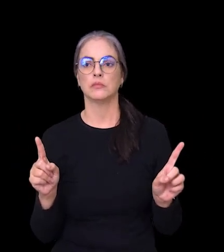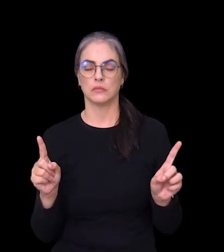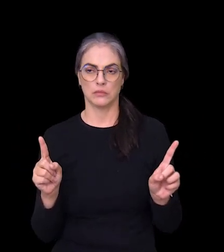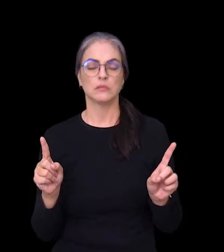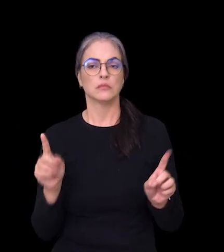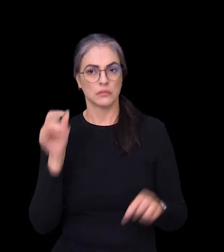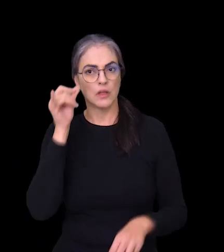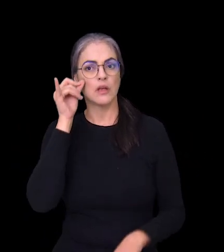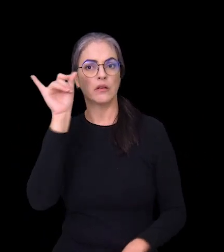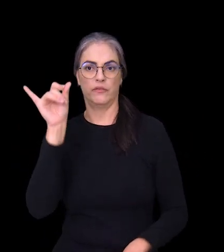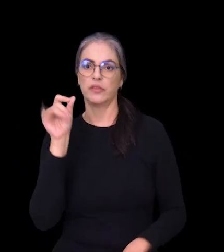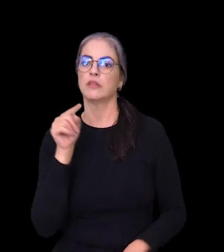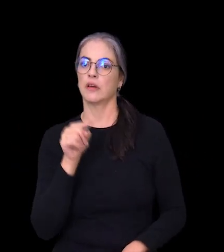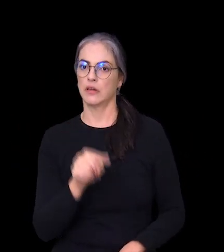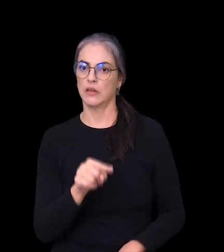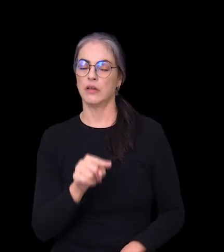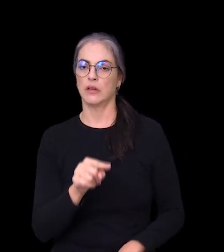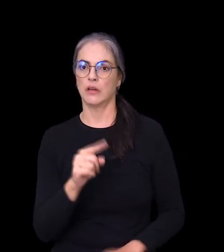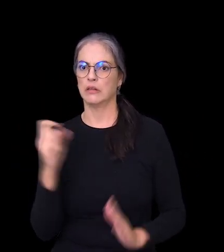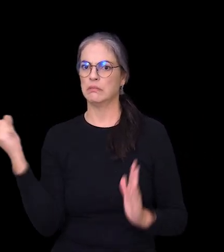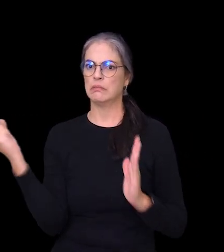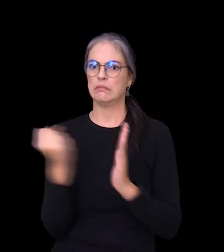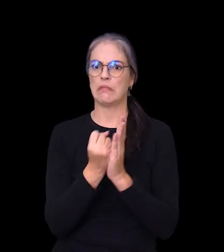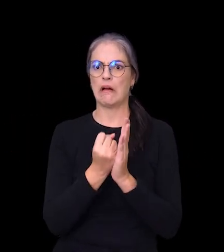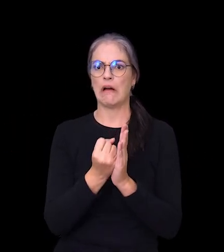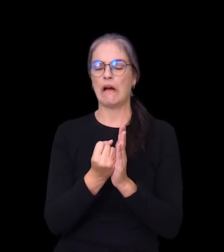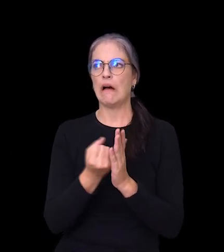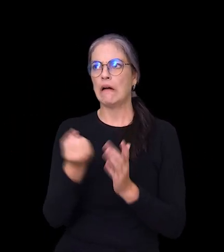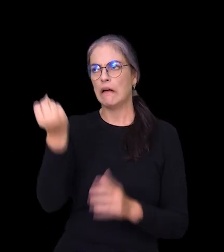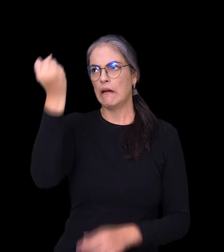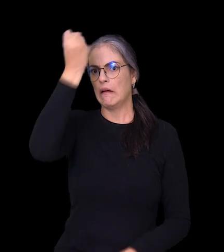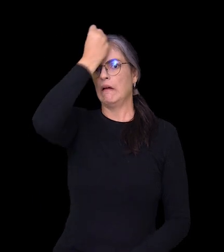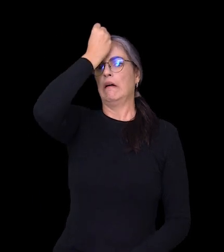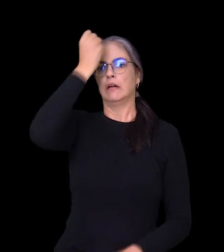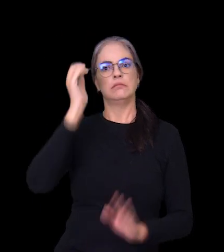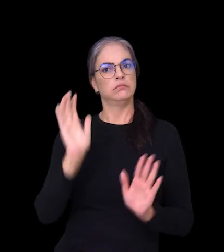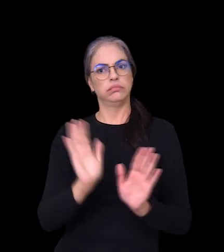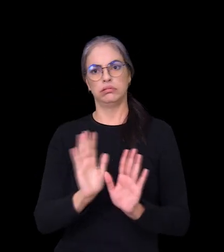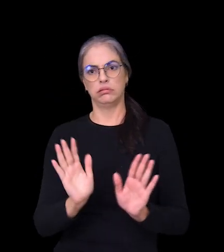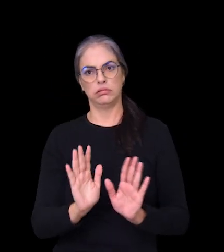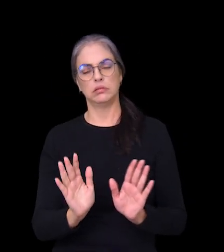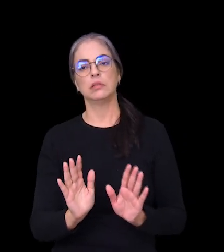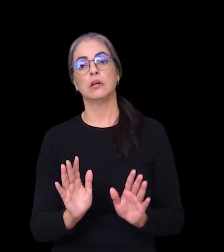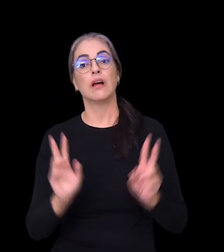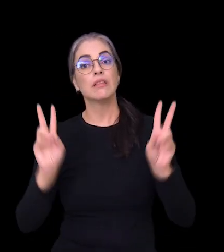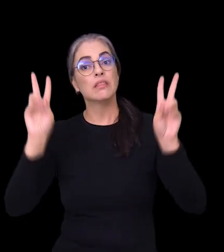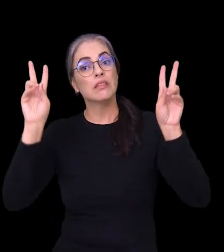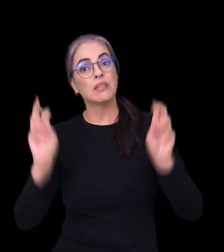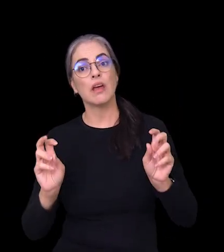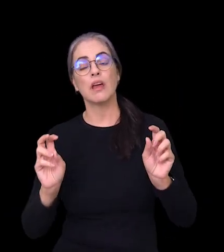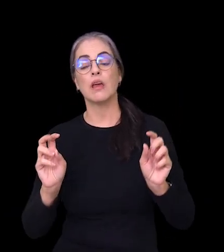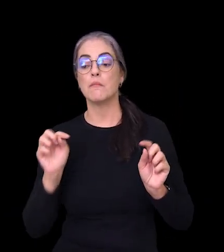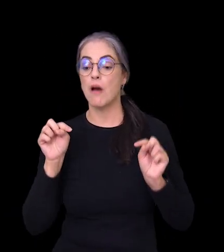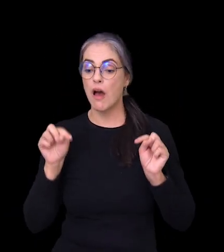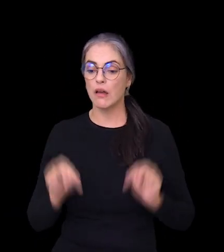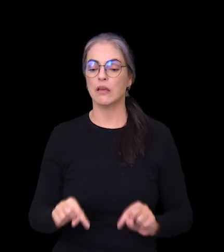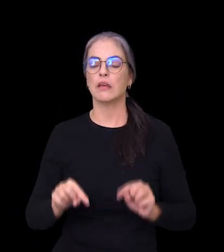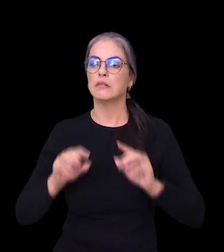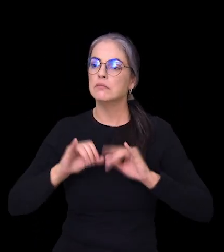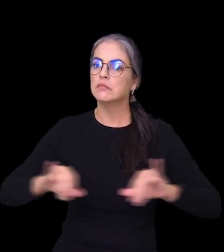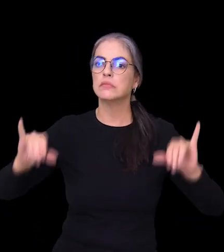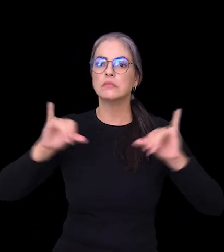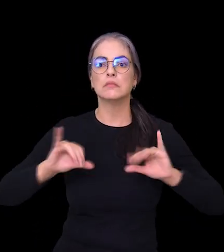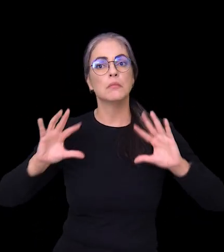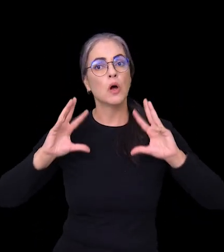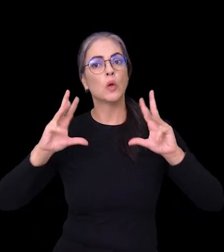de População das Nações Unidas. A gente está trazendo o tema para criar uma sensibilização